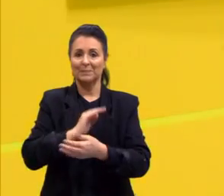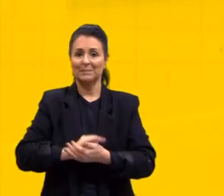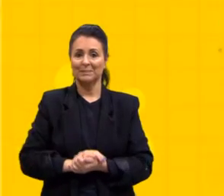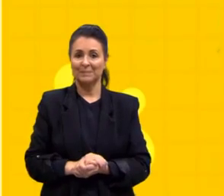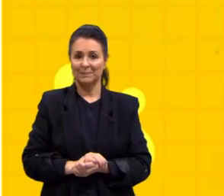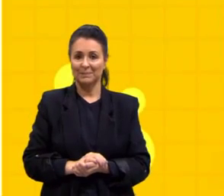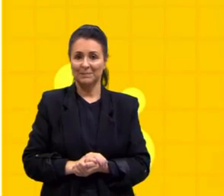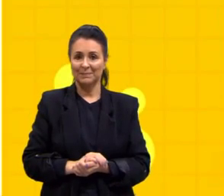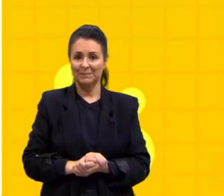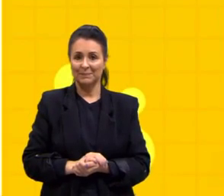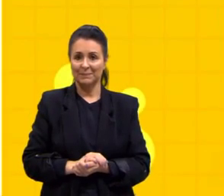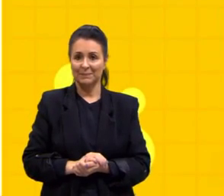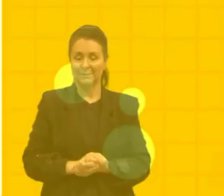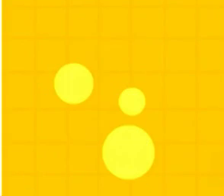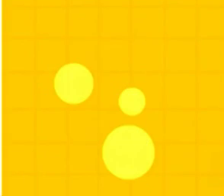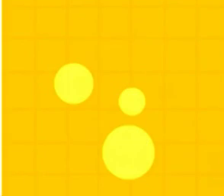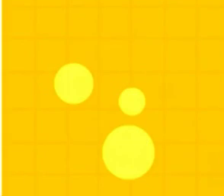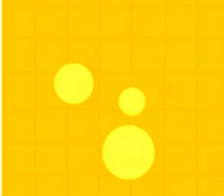um